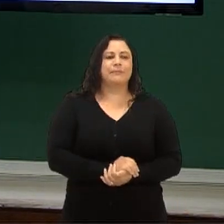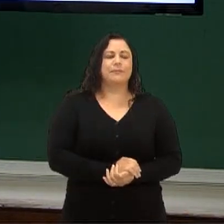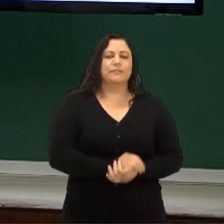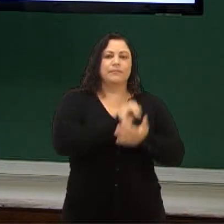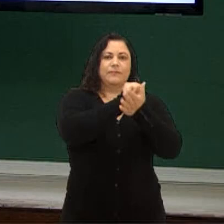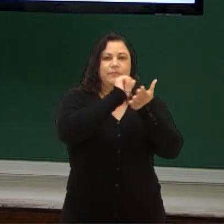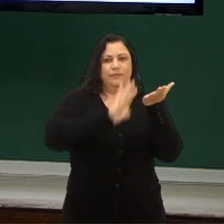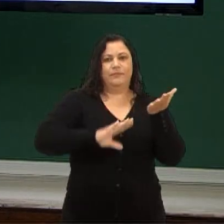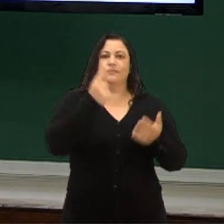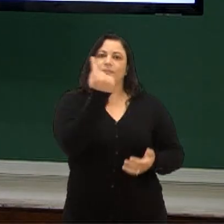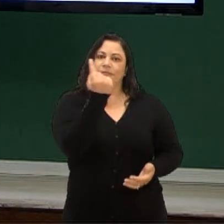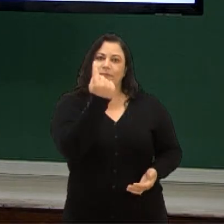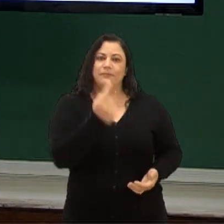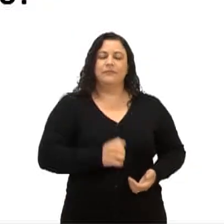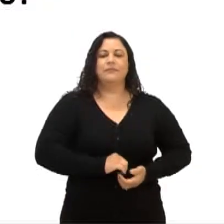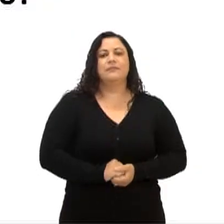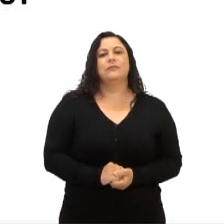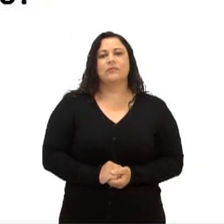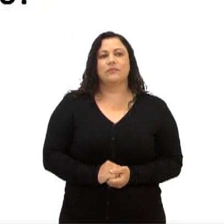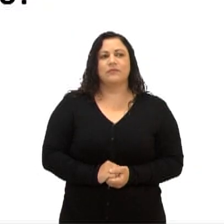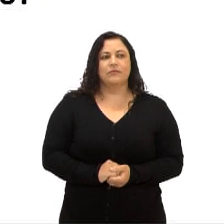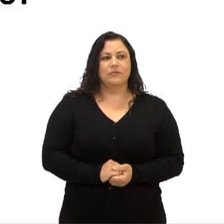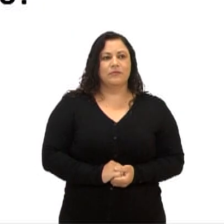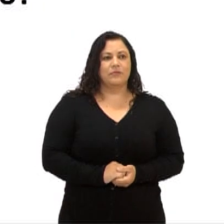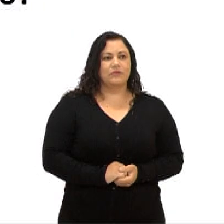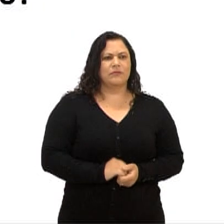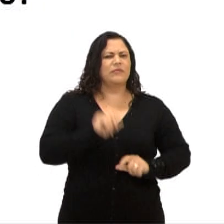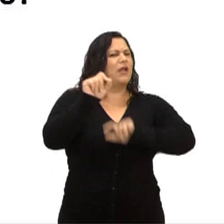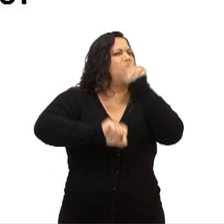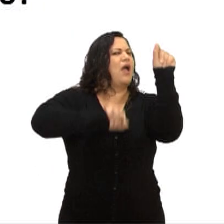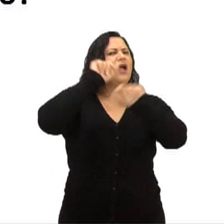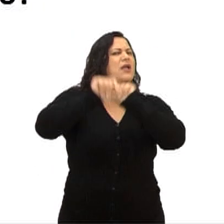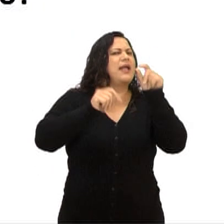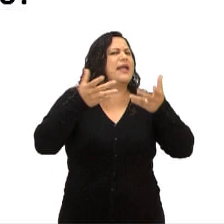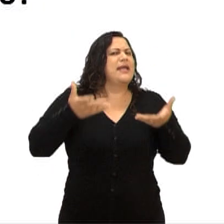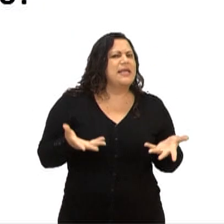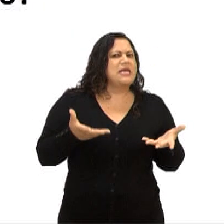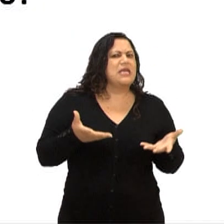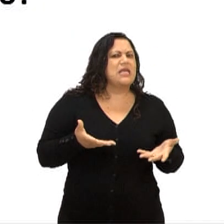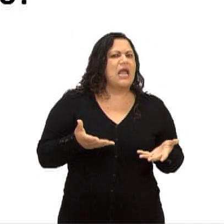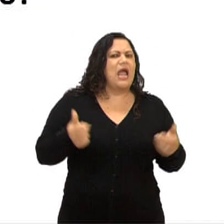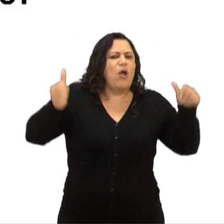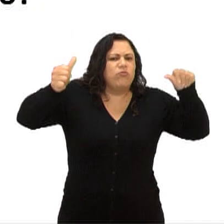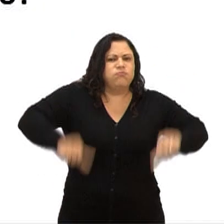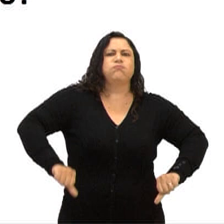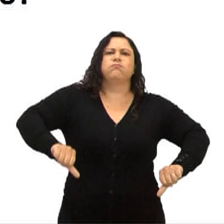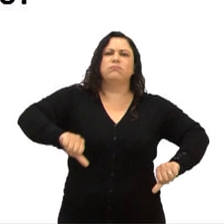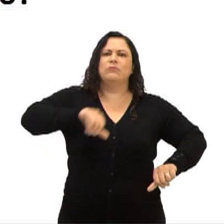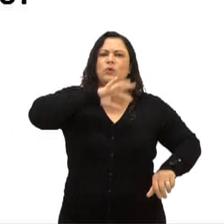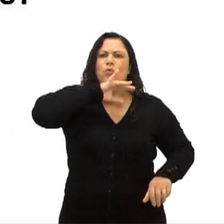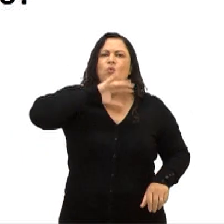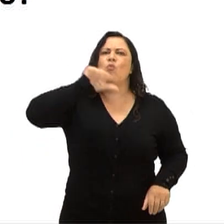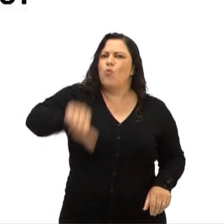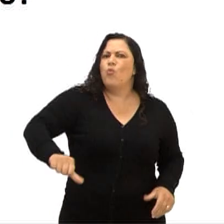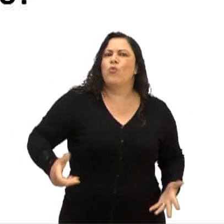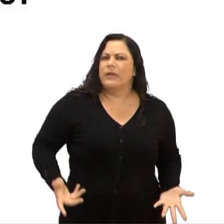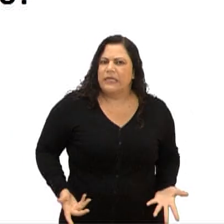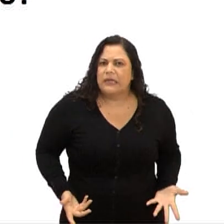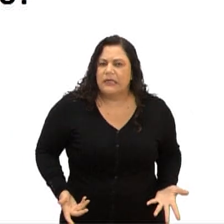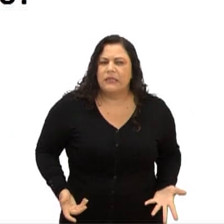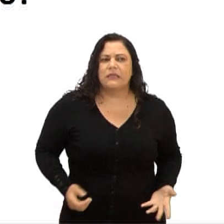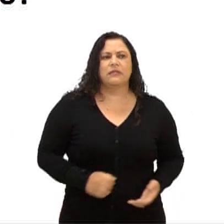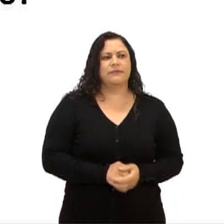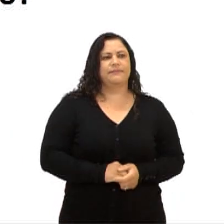Vamos para a atividade 1, meus amigos. Ó, quem é o desalmado citado aqui? No segundo quadrinho.